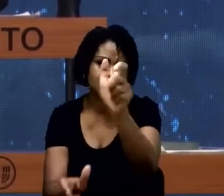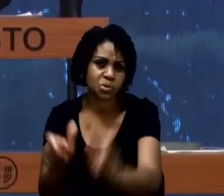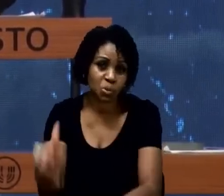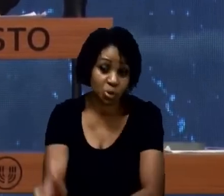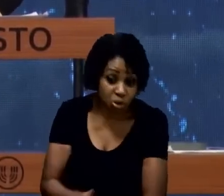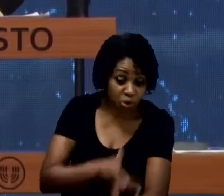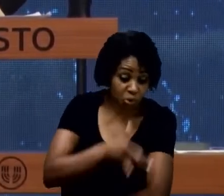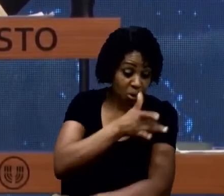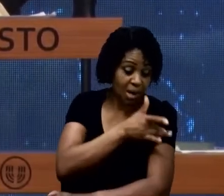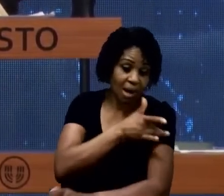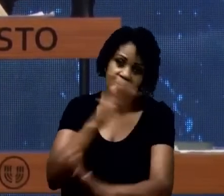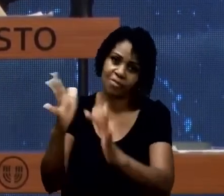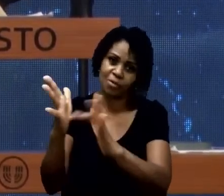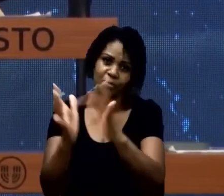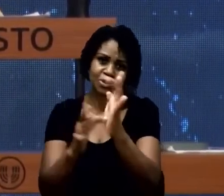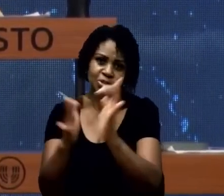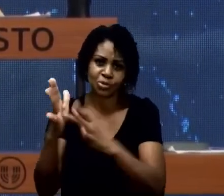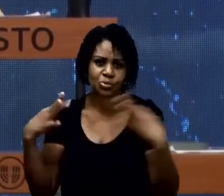está escrito?